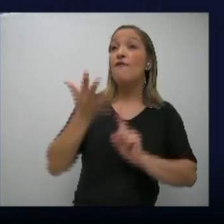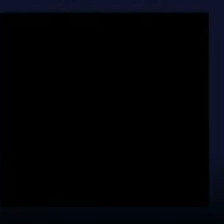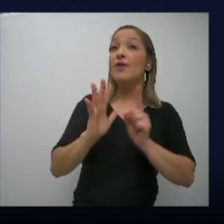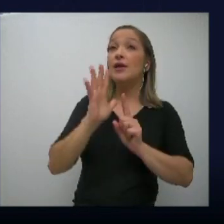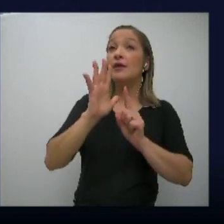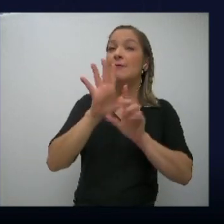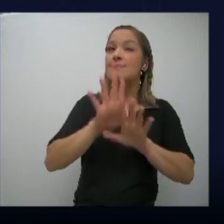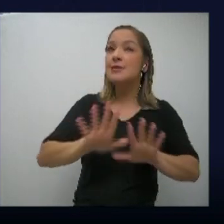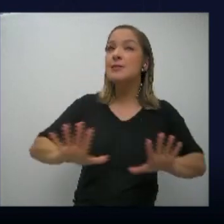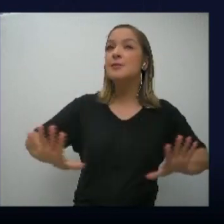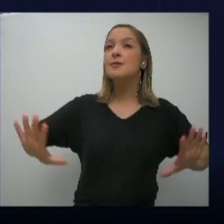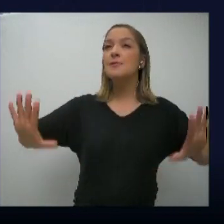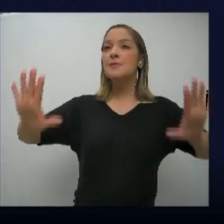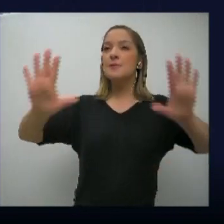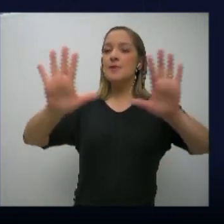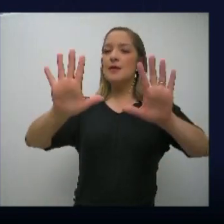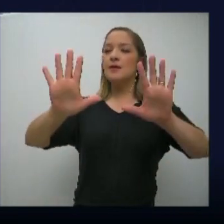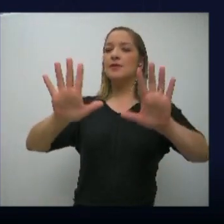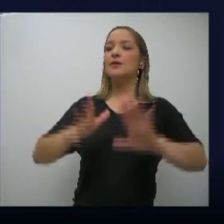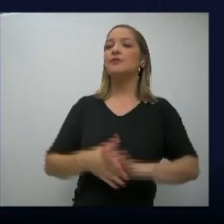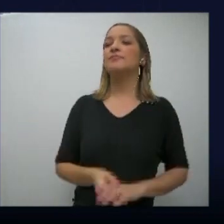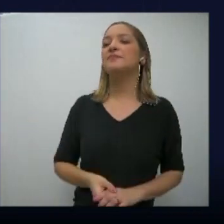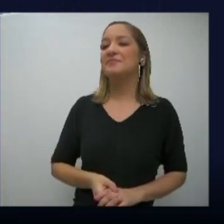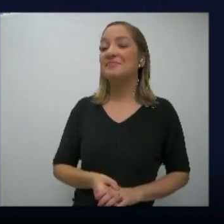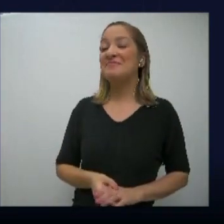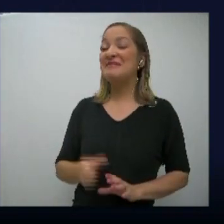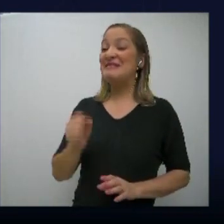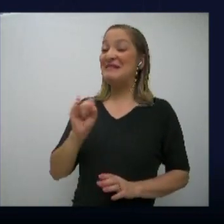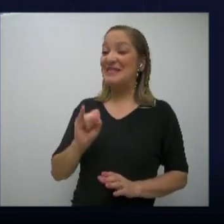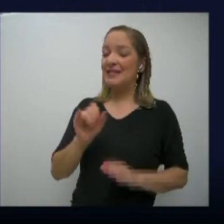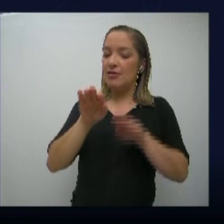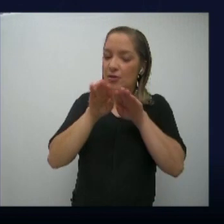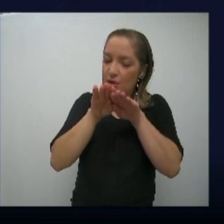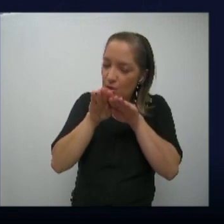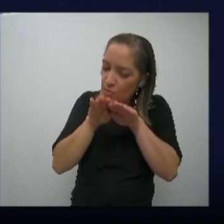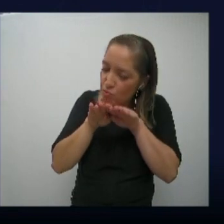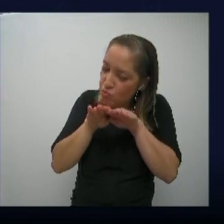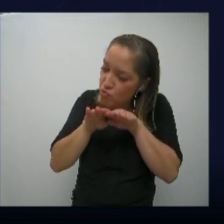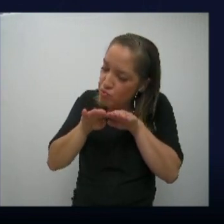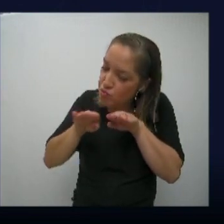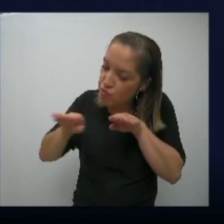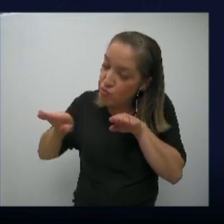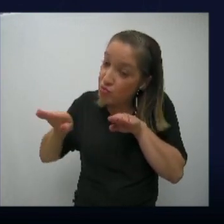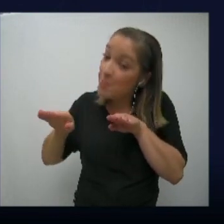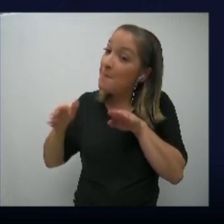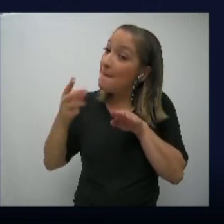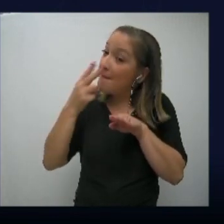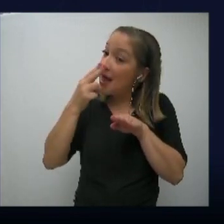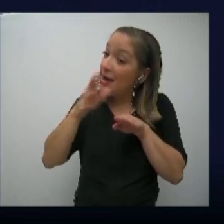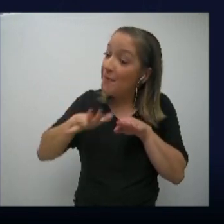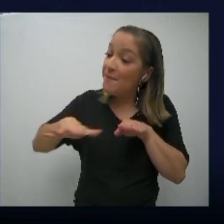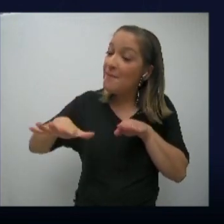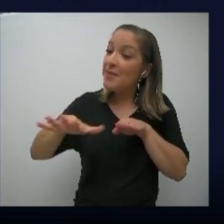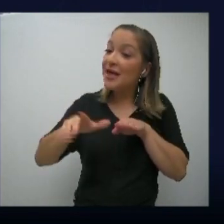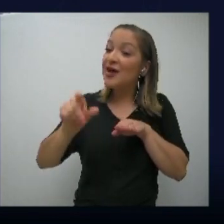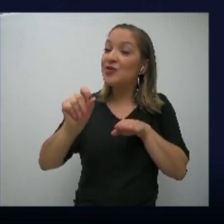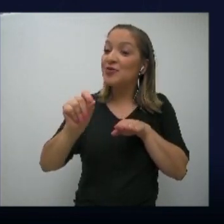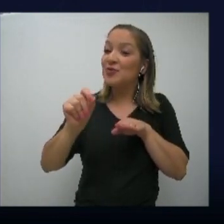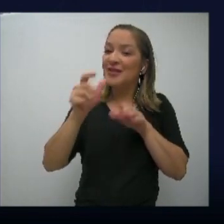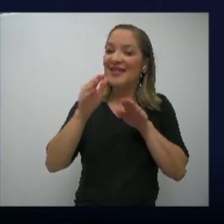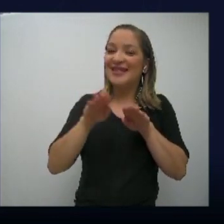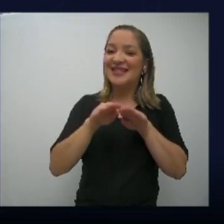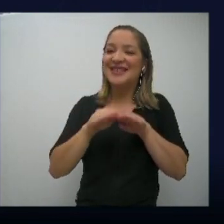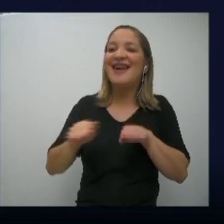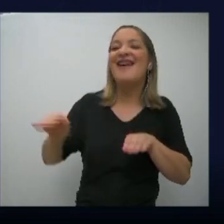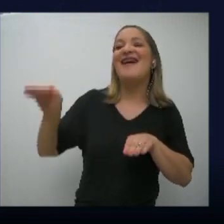que se se tudo se não tiver constante a tendência é que o mercado não seja seja de alta como um